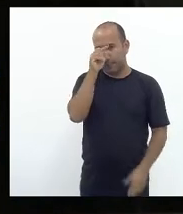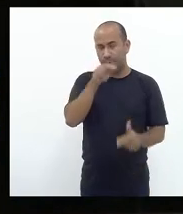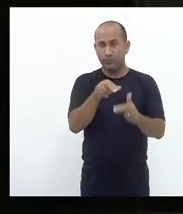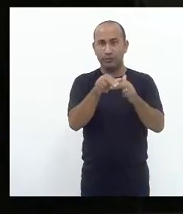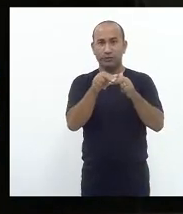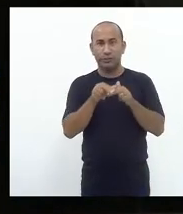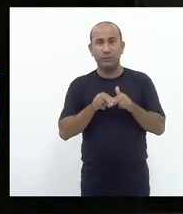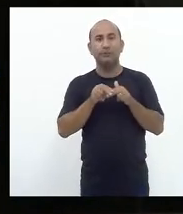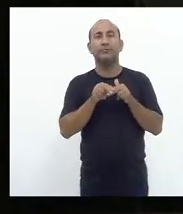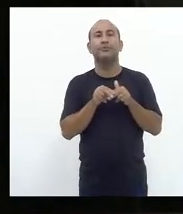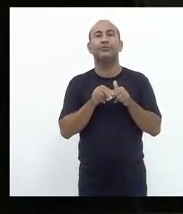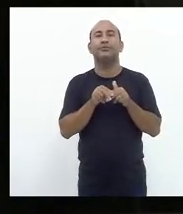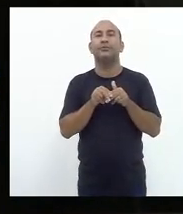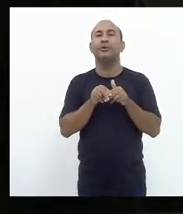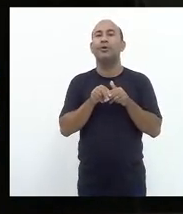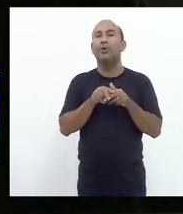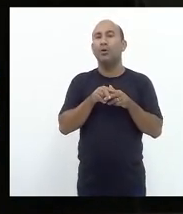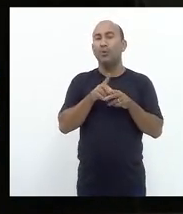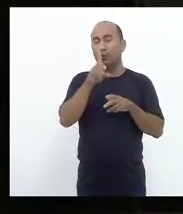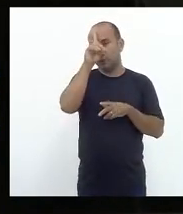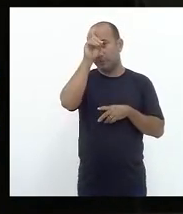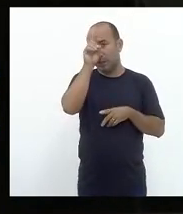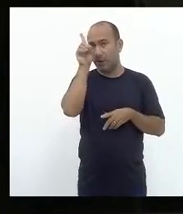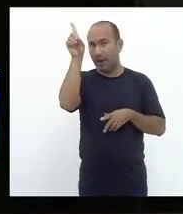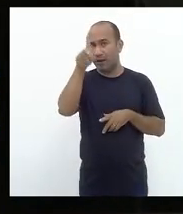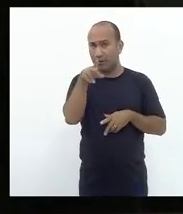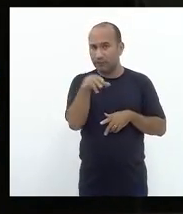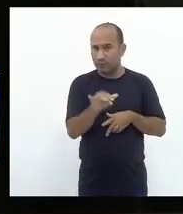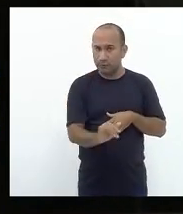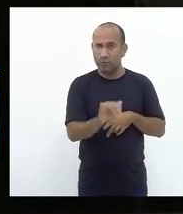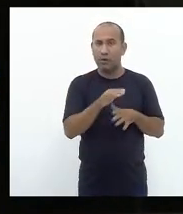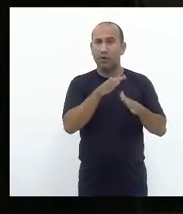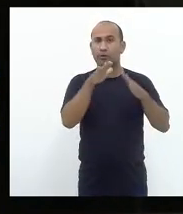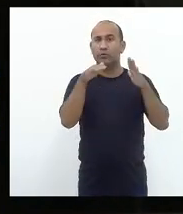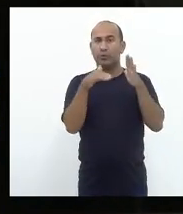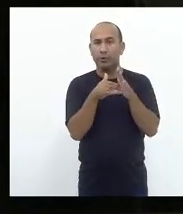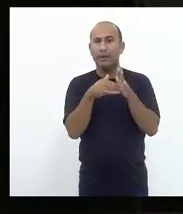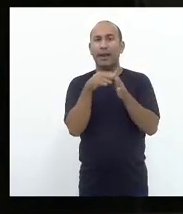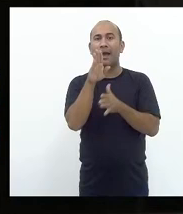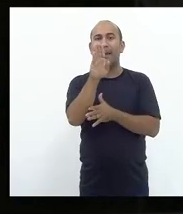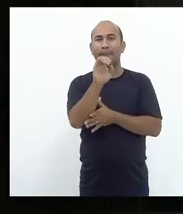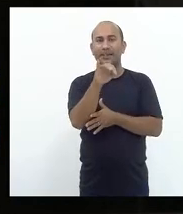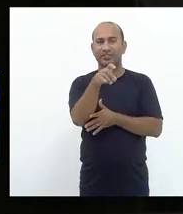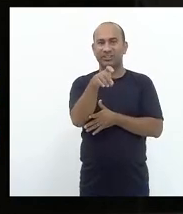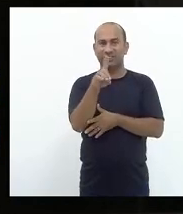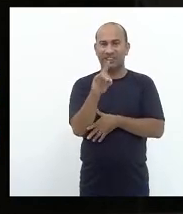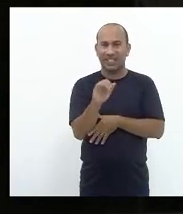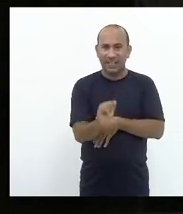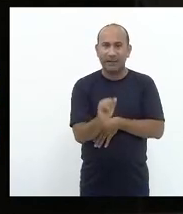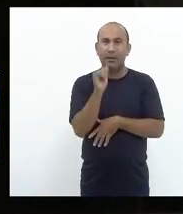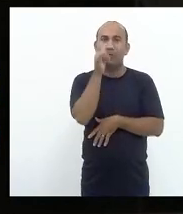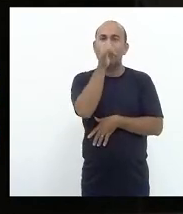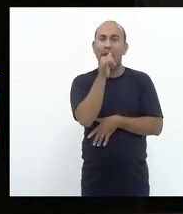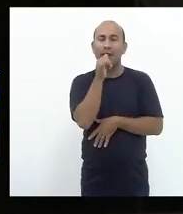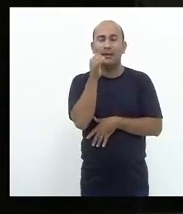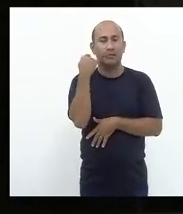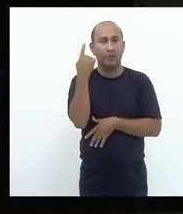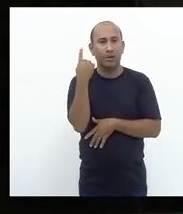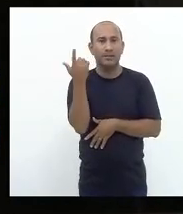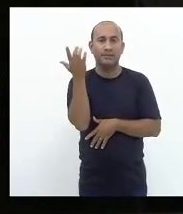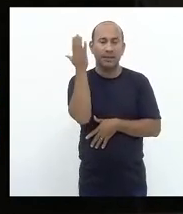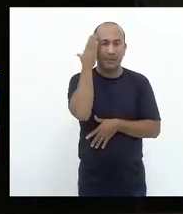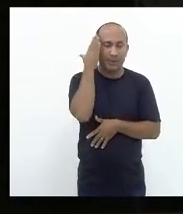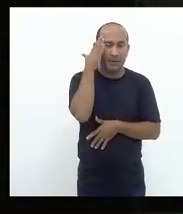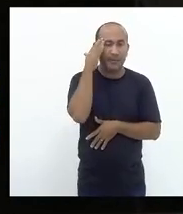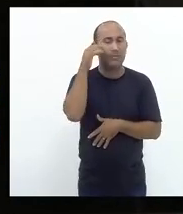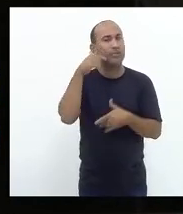da Posse e toda a população fluminense estaria ganhando com isso. E sabemos que o Estado